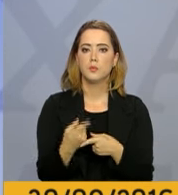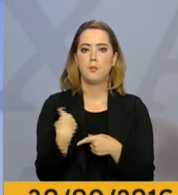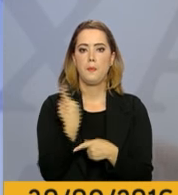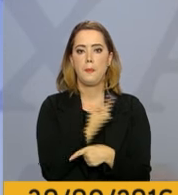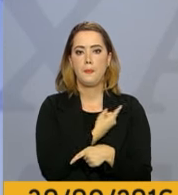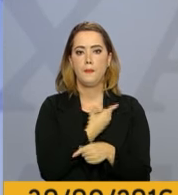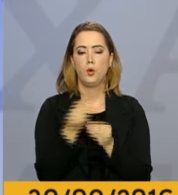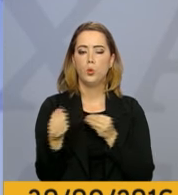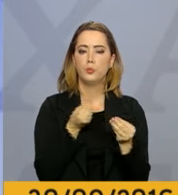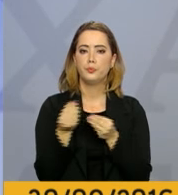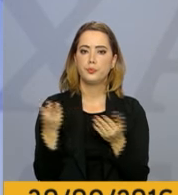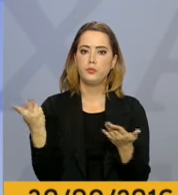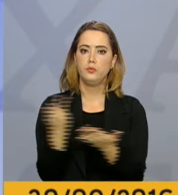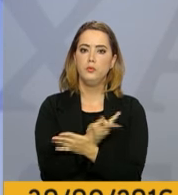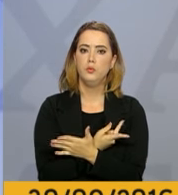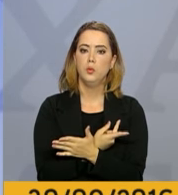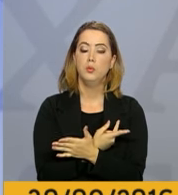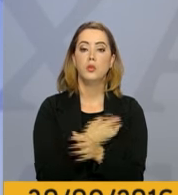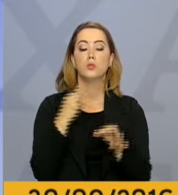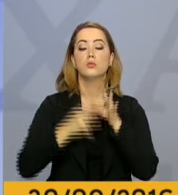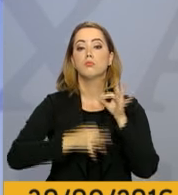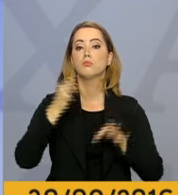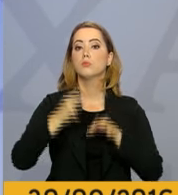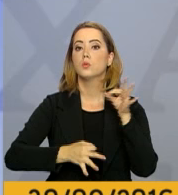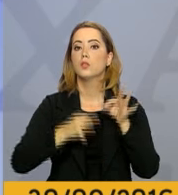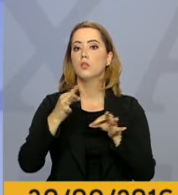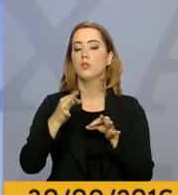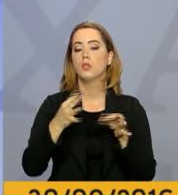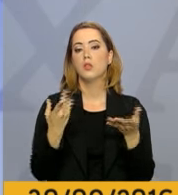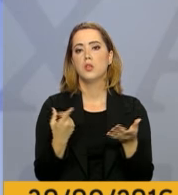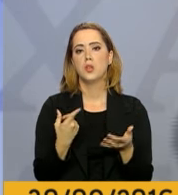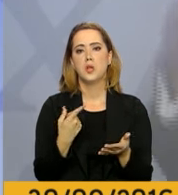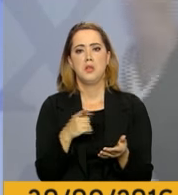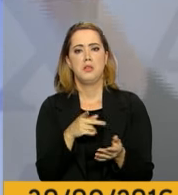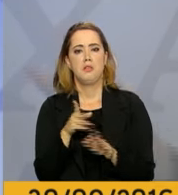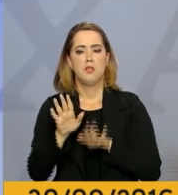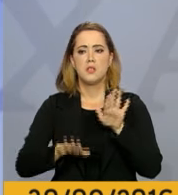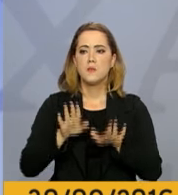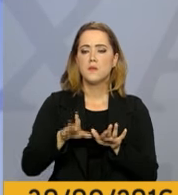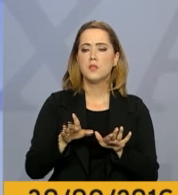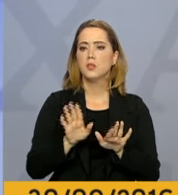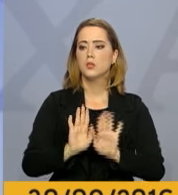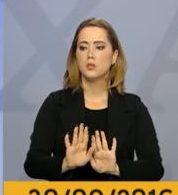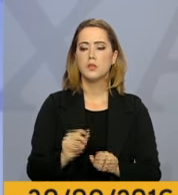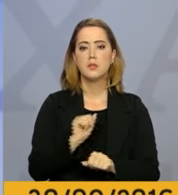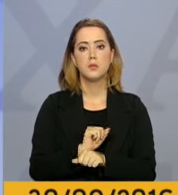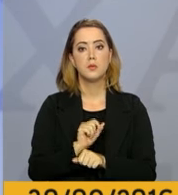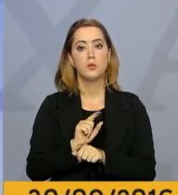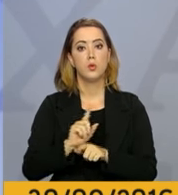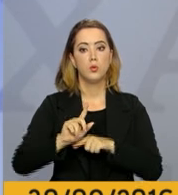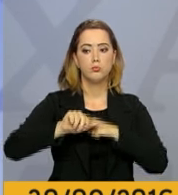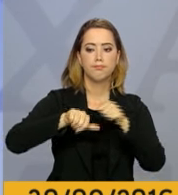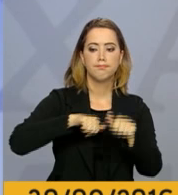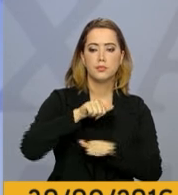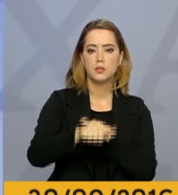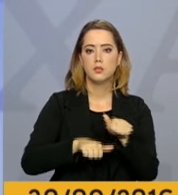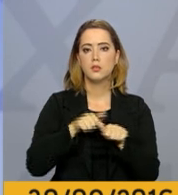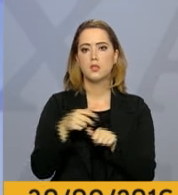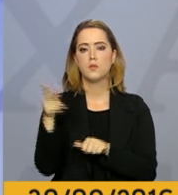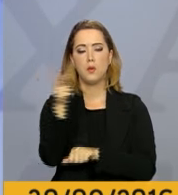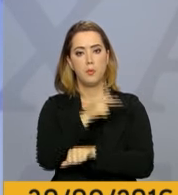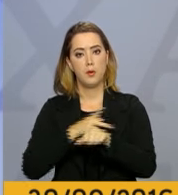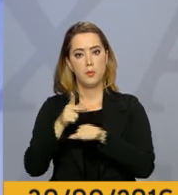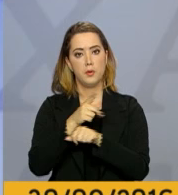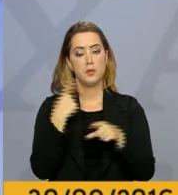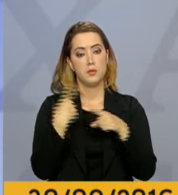se conduzirão os tribunais. De repente, não é preciso nem mobilizar o país para fazer uma readequação, já que